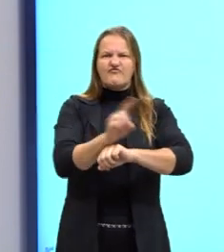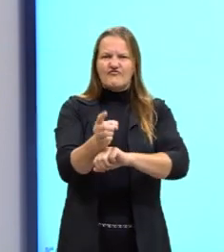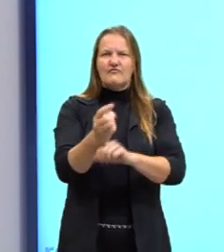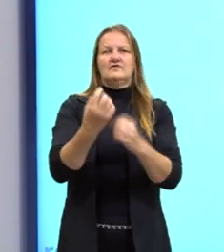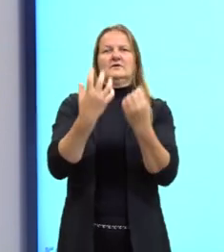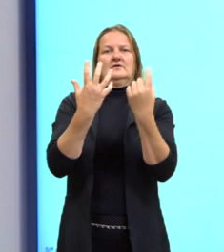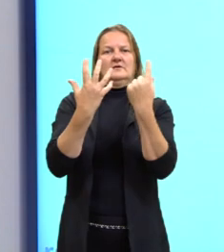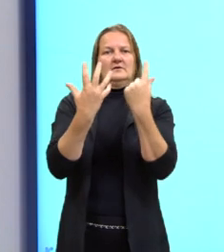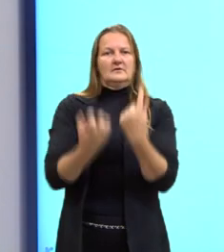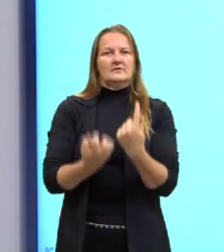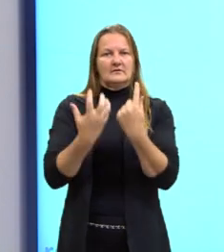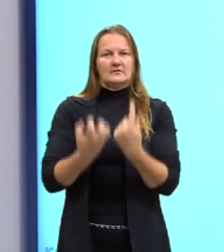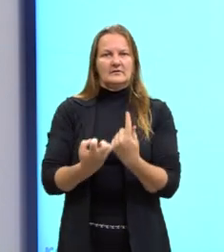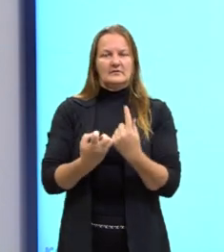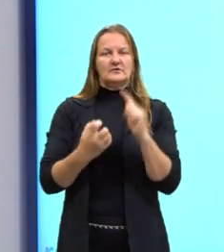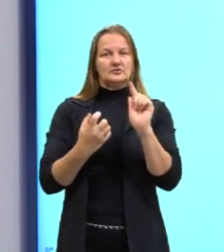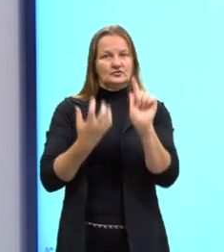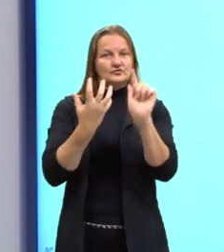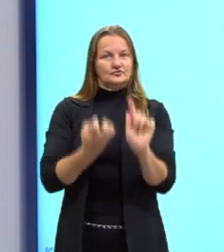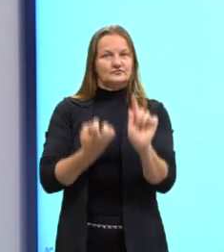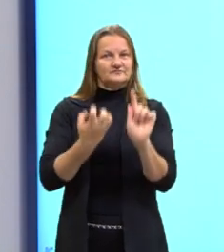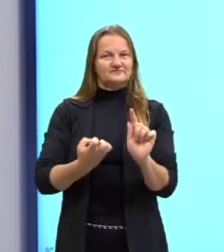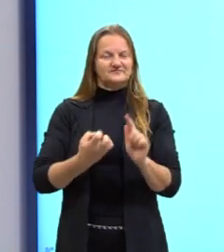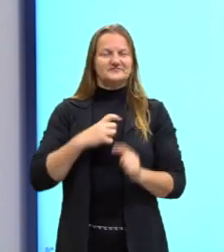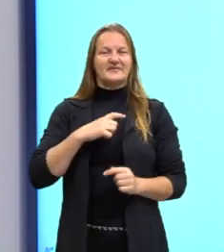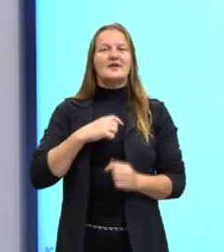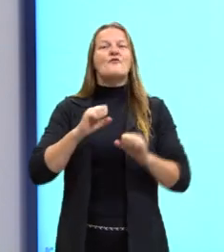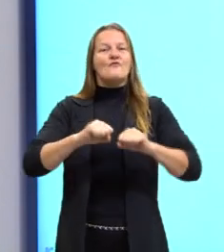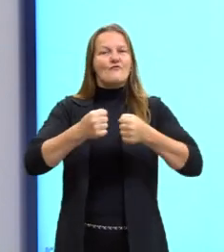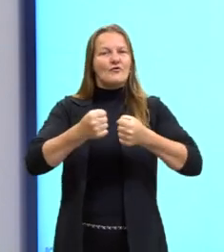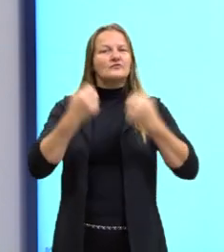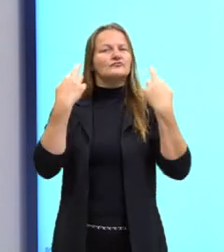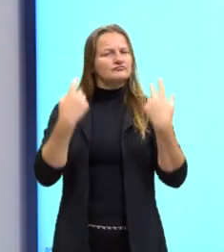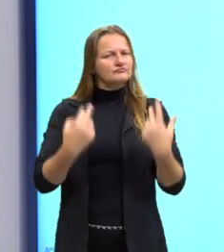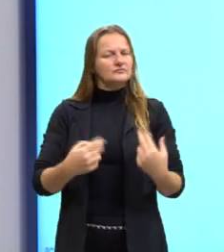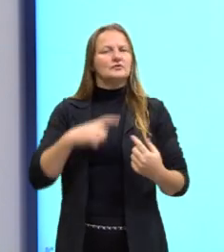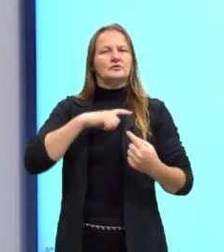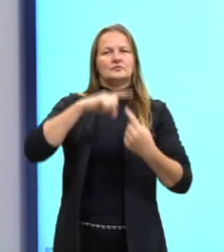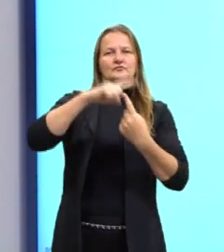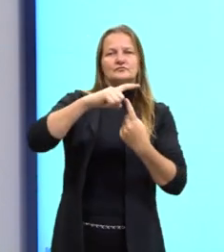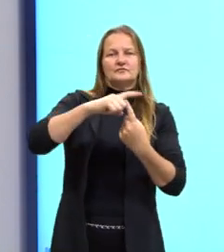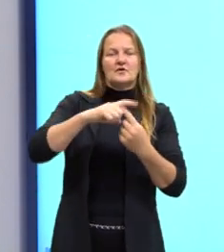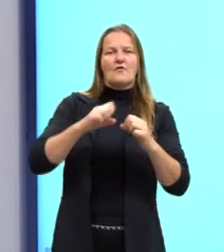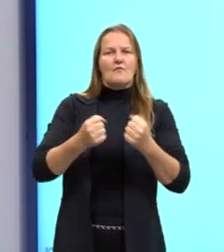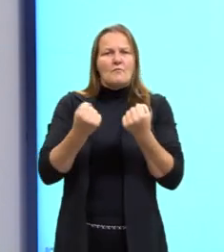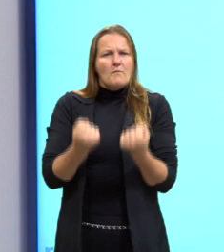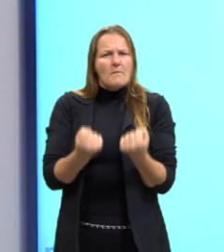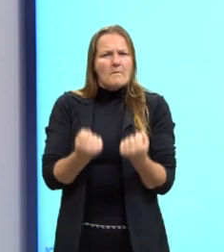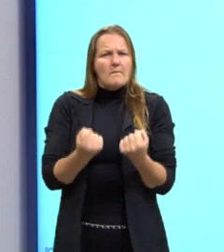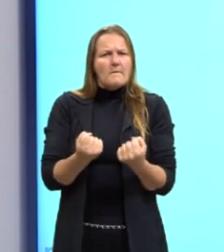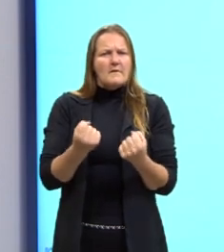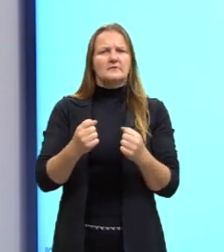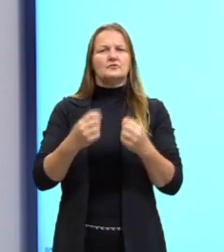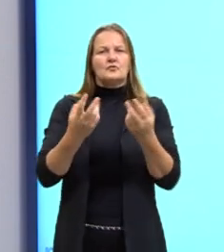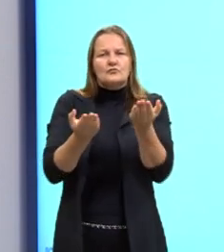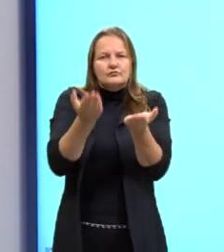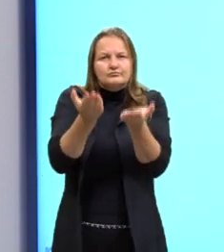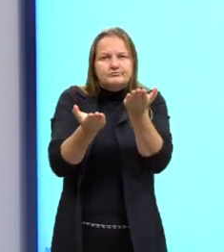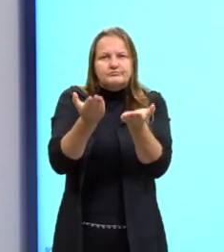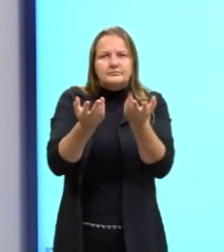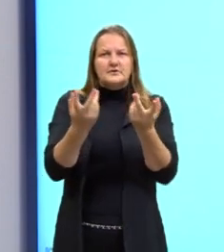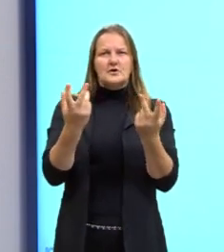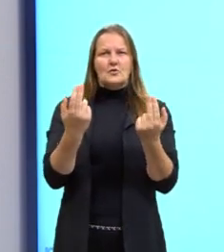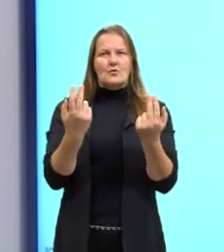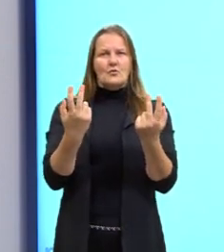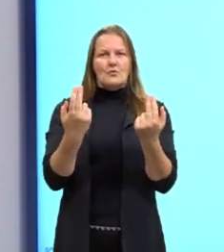e por último a força normal né que ela vai ser então composta da força peso geralmente elas vão ser iguais né